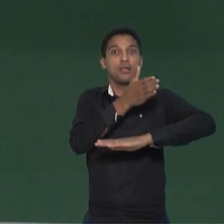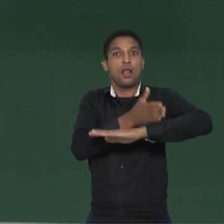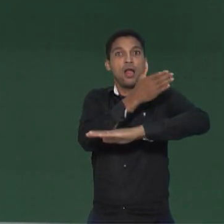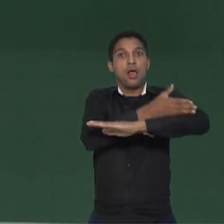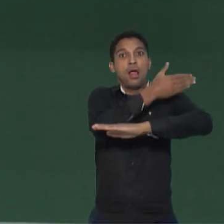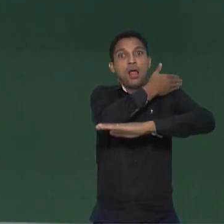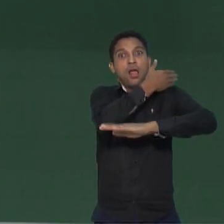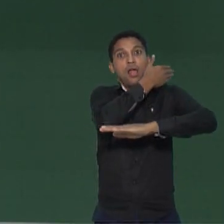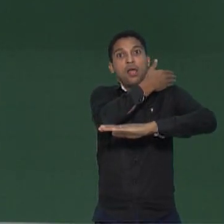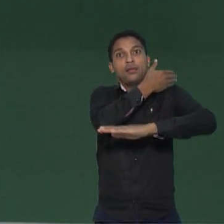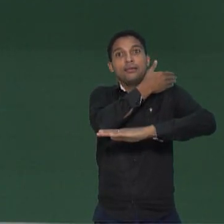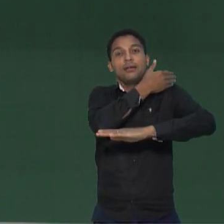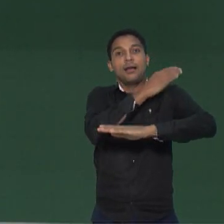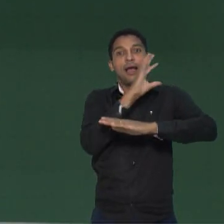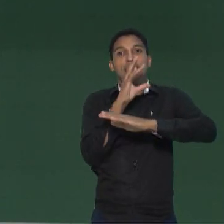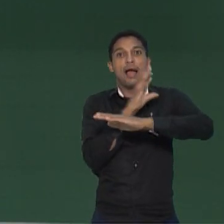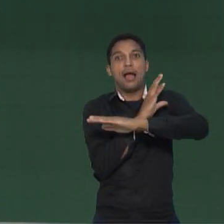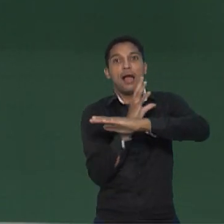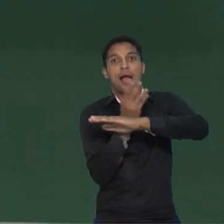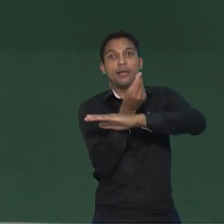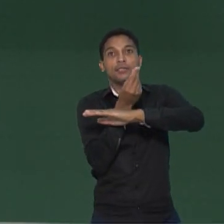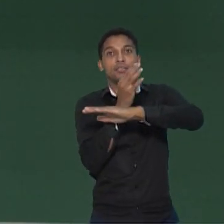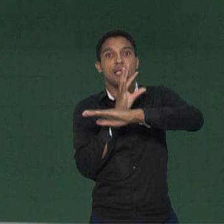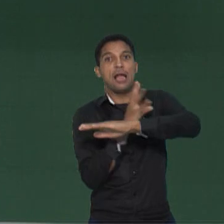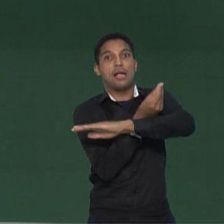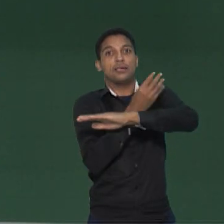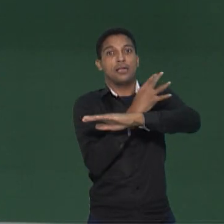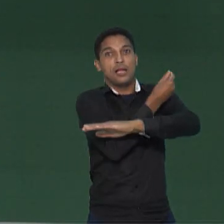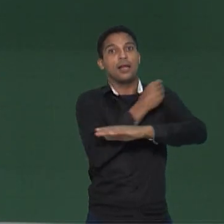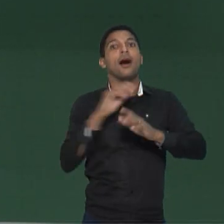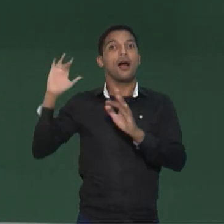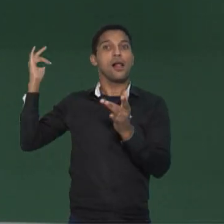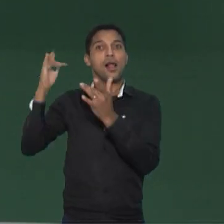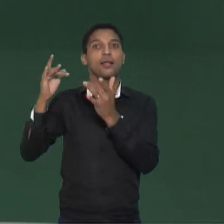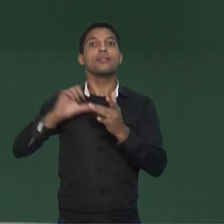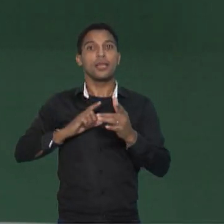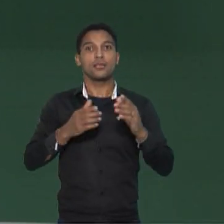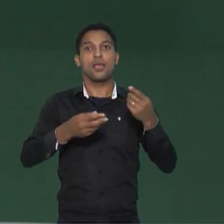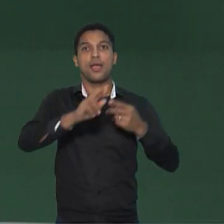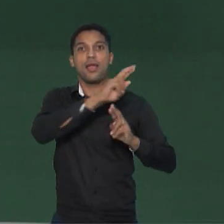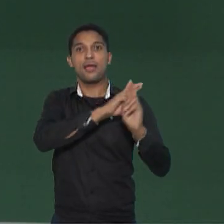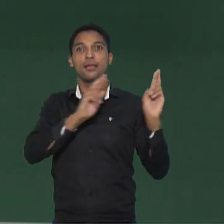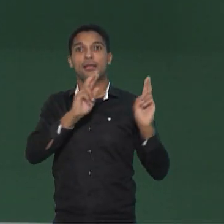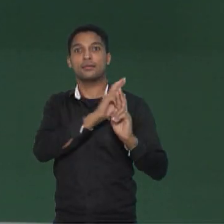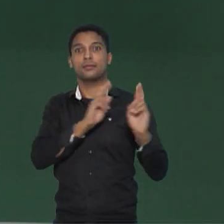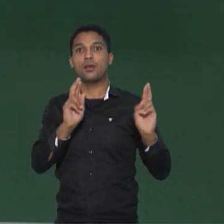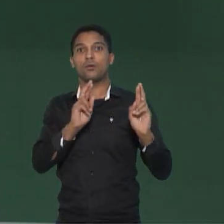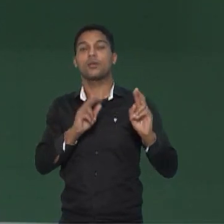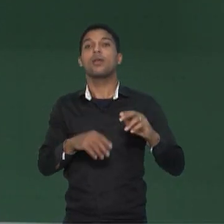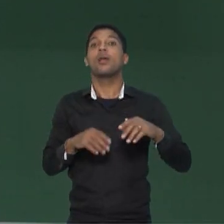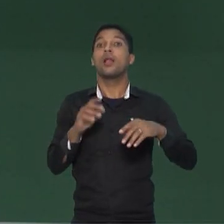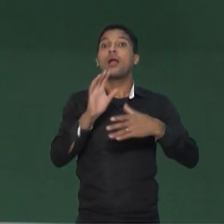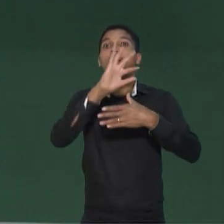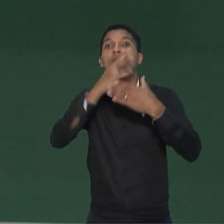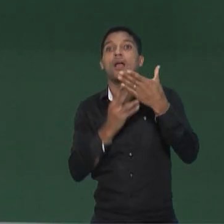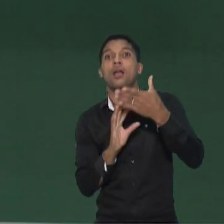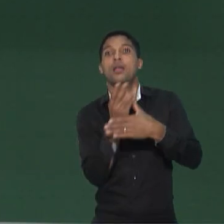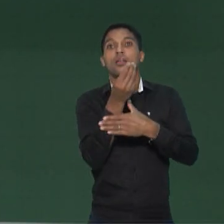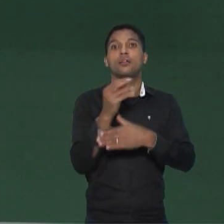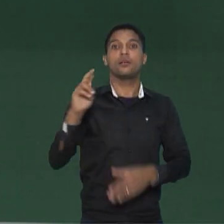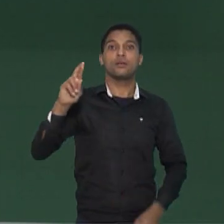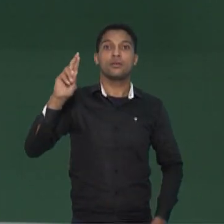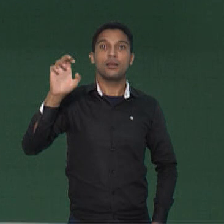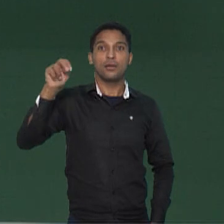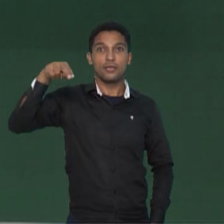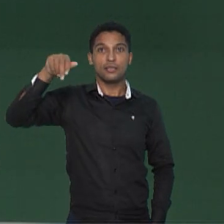greco-romanas antigas lá, Então, espero que você tenha gostado da aula de hoje e queira se aprofundar. Tem altos vídeos sobre esses artistas, sobre a composição